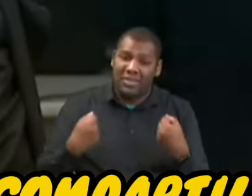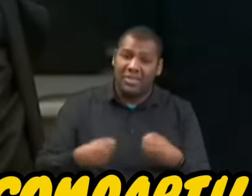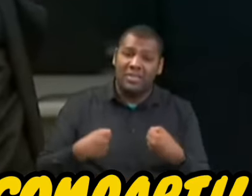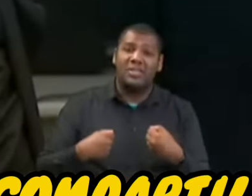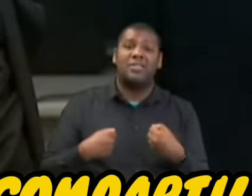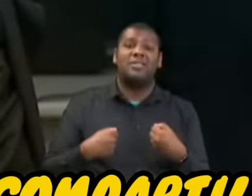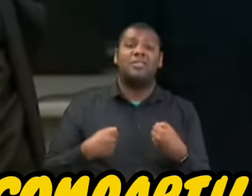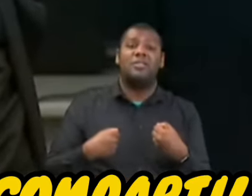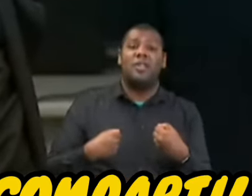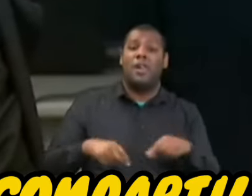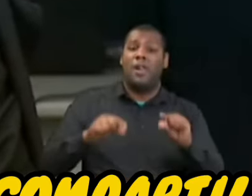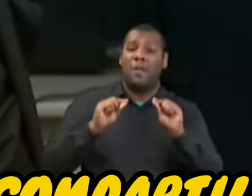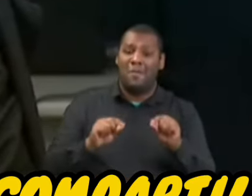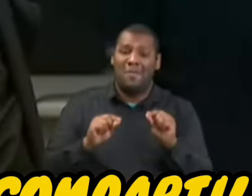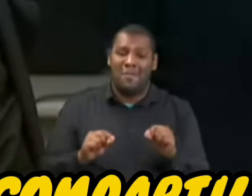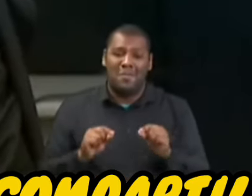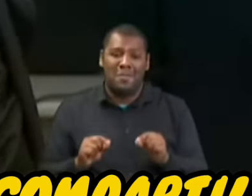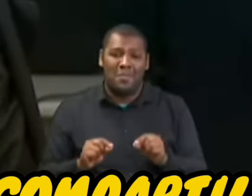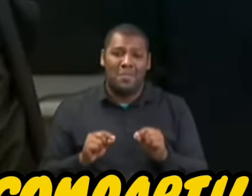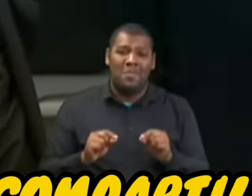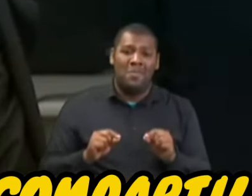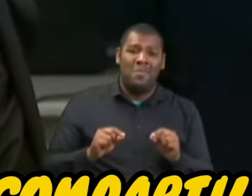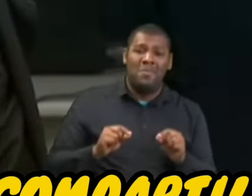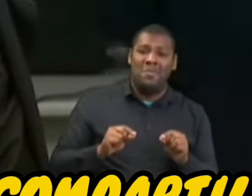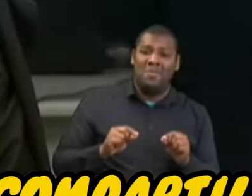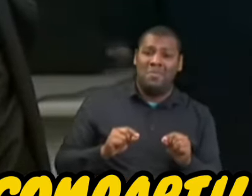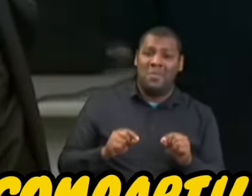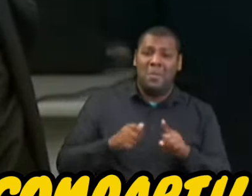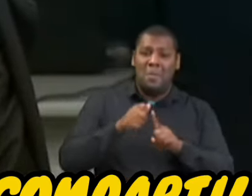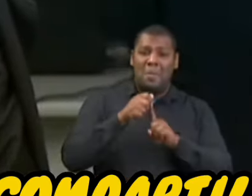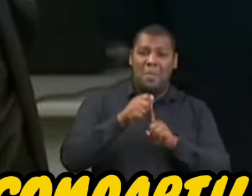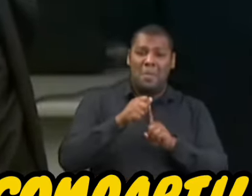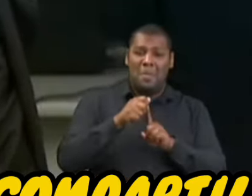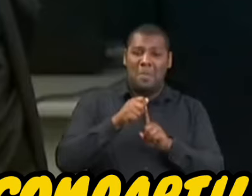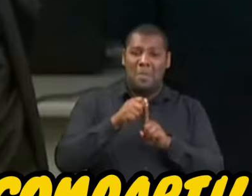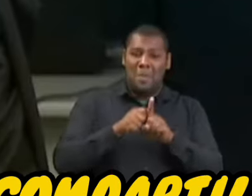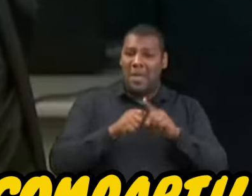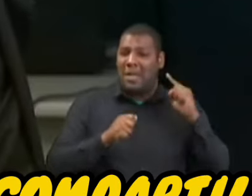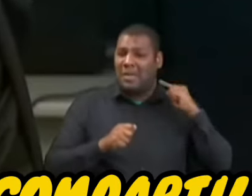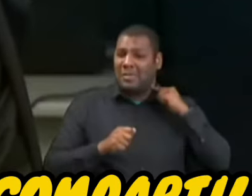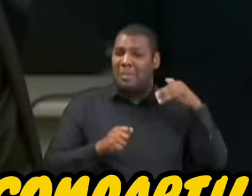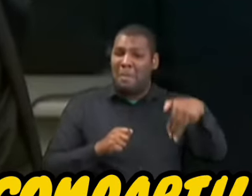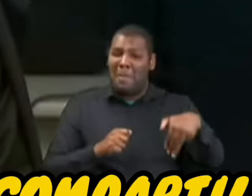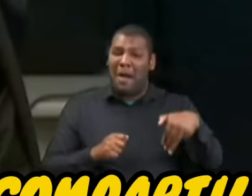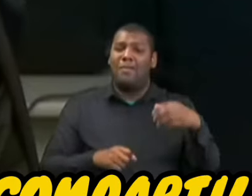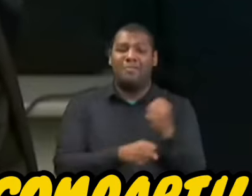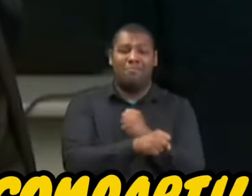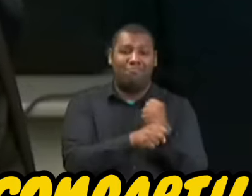encerrando já os vídeos por aqui. Por favor, se inscreve no canal se não for inscrito. Aperta